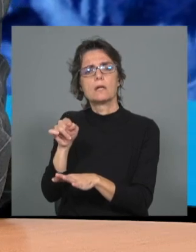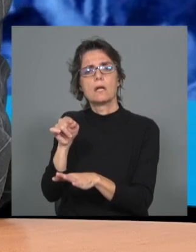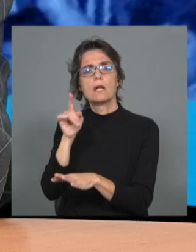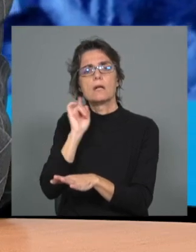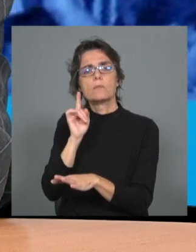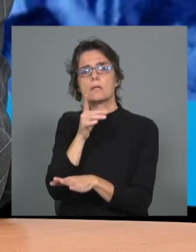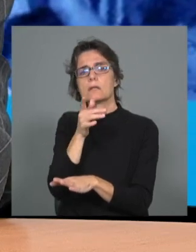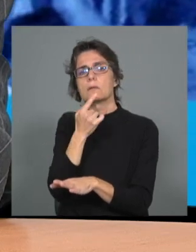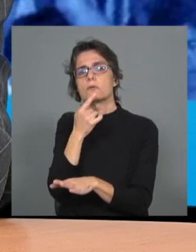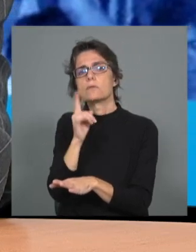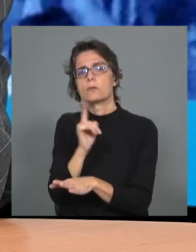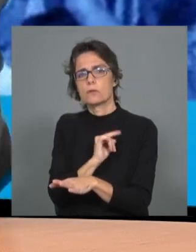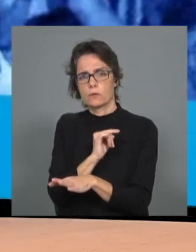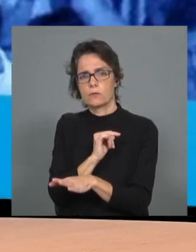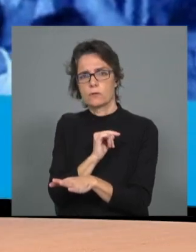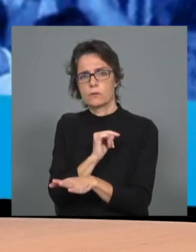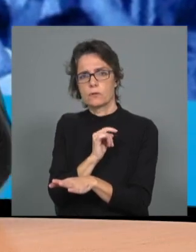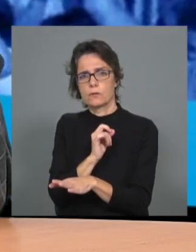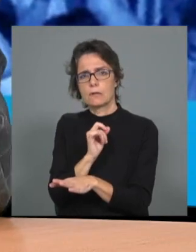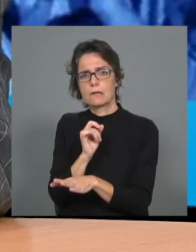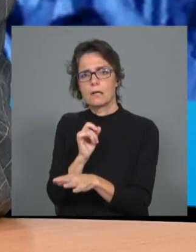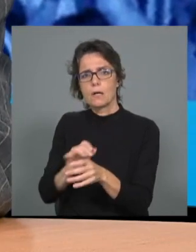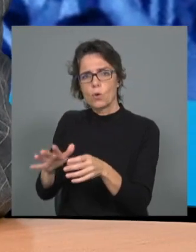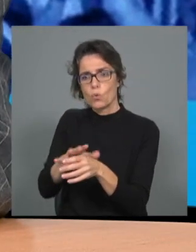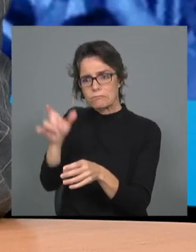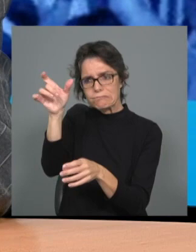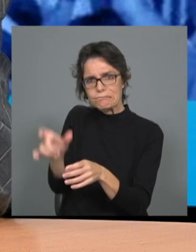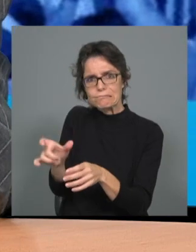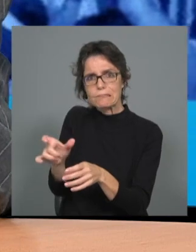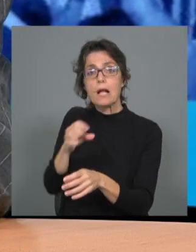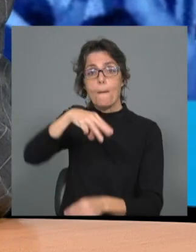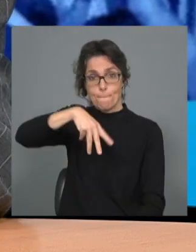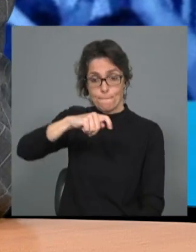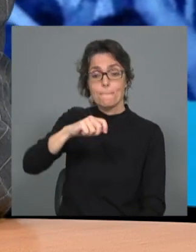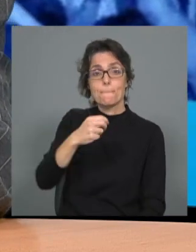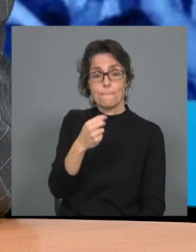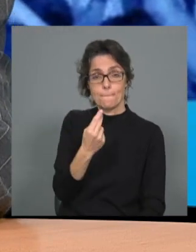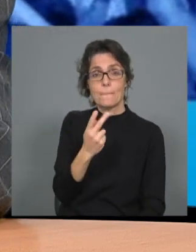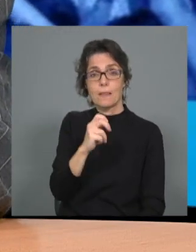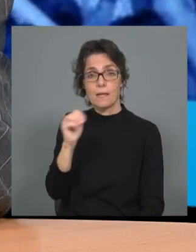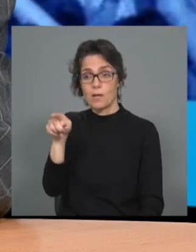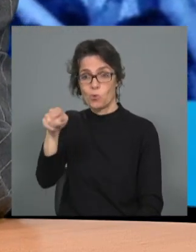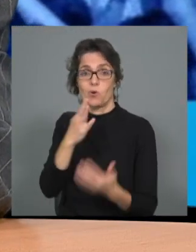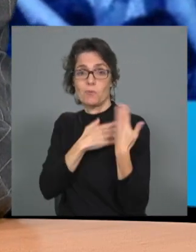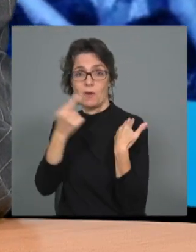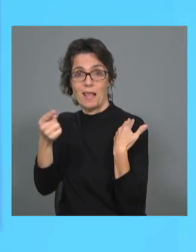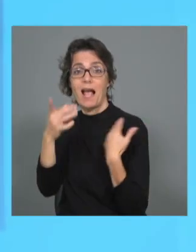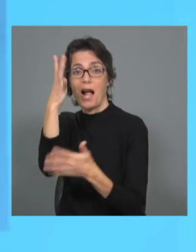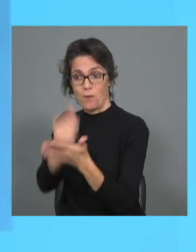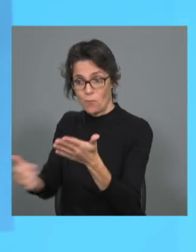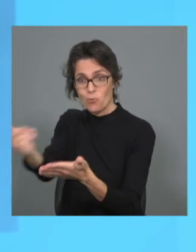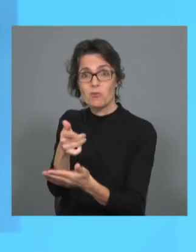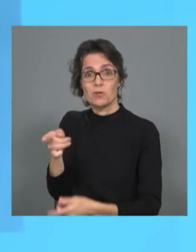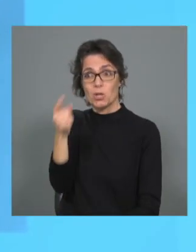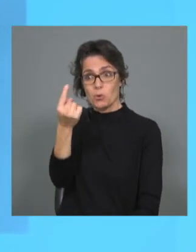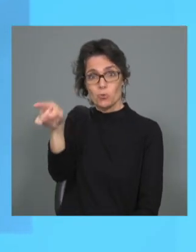é qual é o âmbito do publicano Mateus. E, sem dúvida nenhuma, que são já tópicos deste